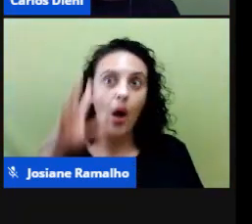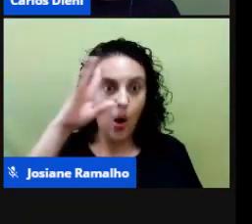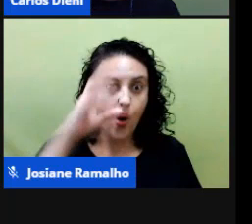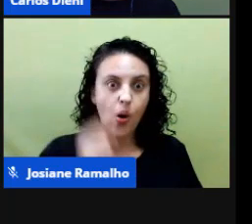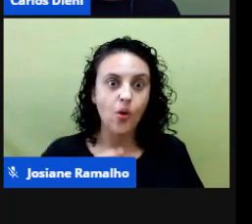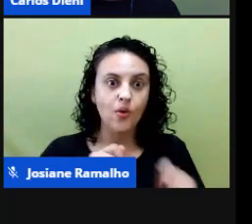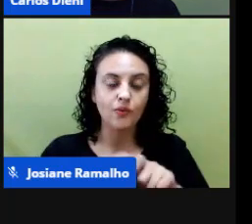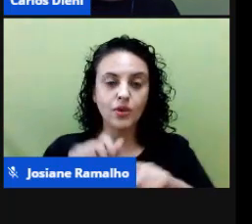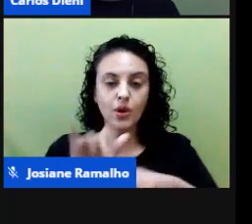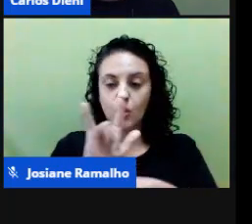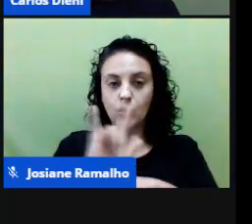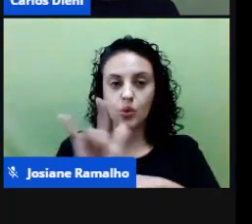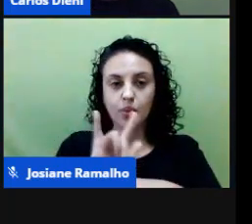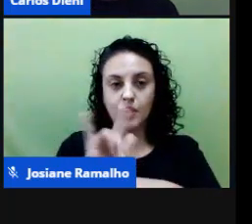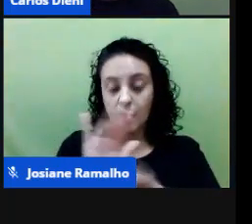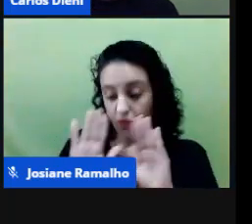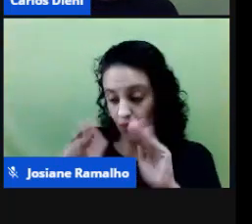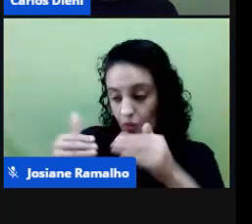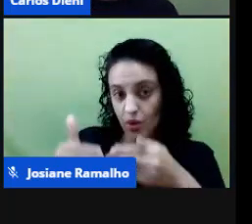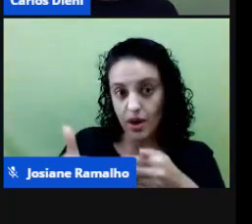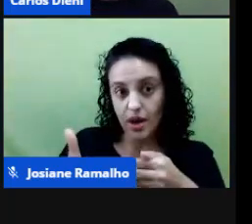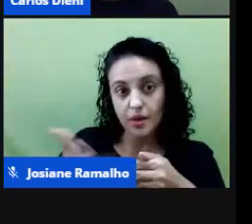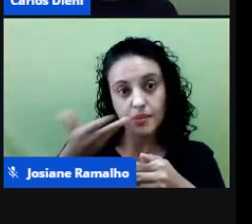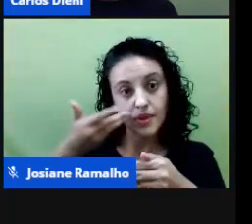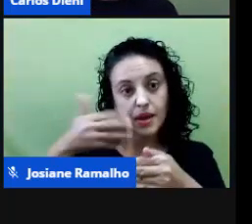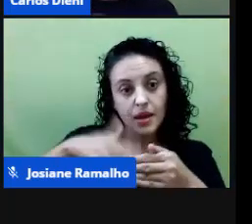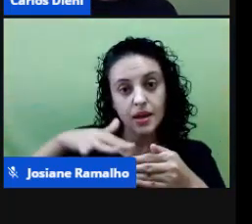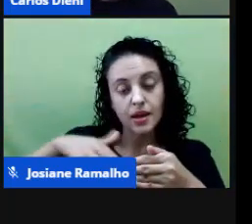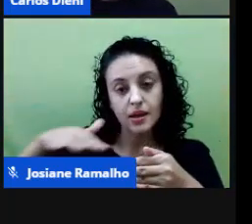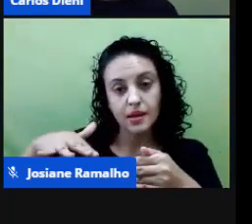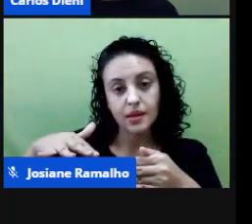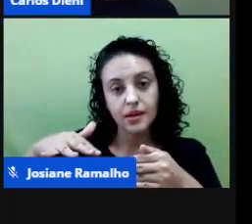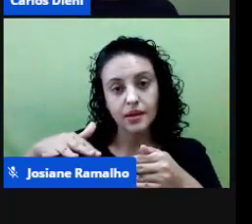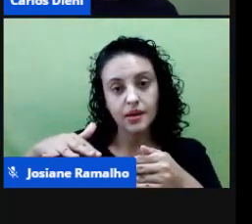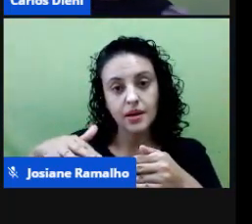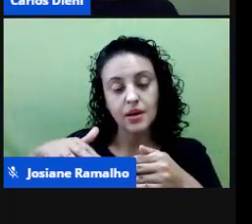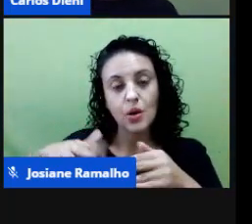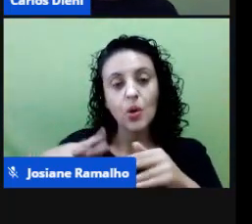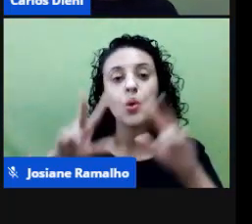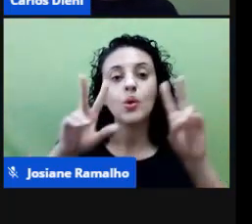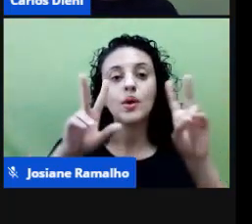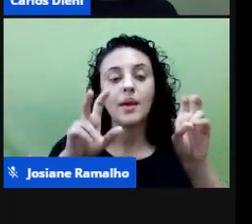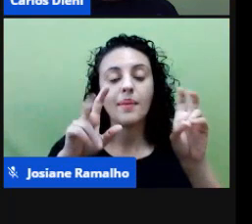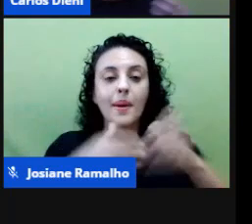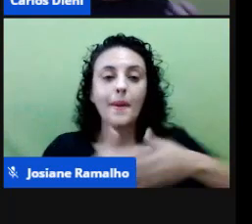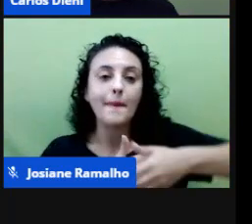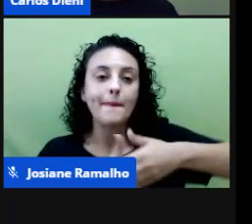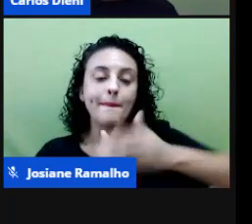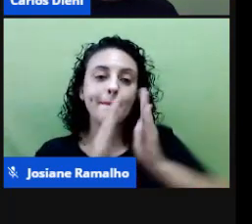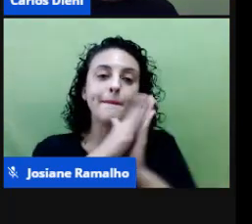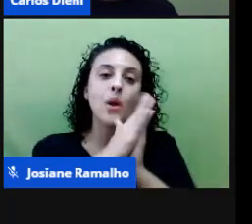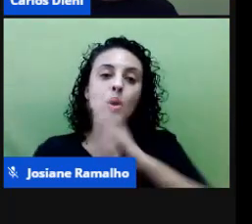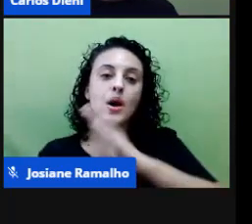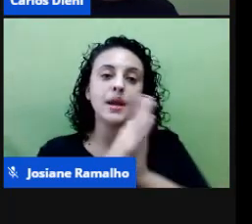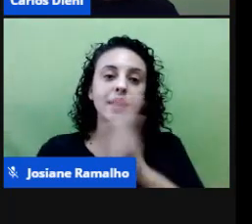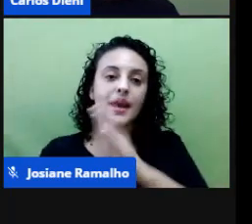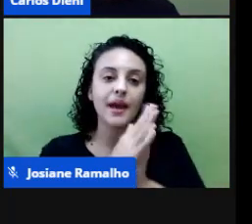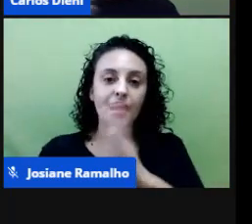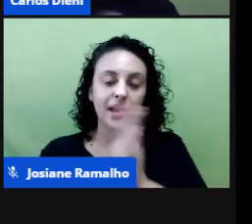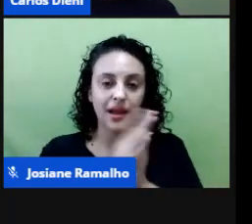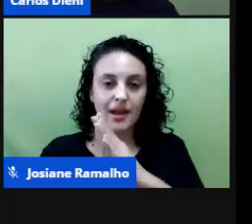para as crianças sobre as bonecas a Bayomi, que eram bonecas feitas por